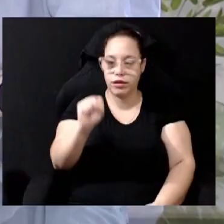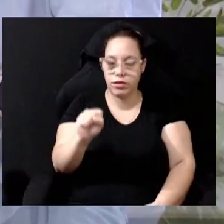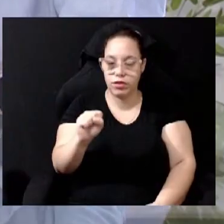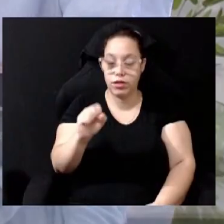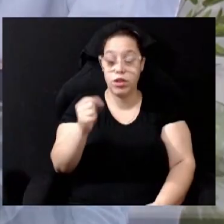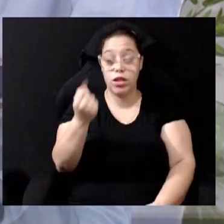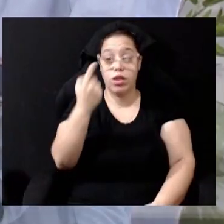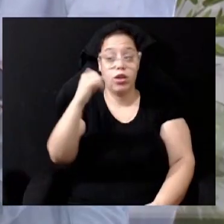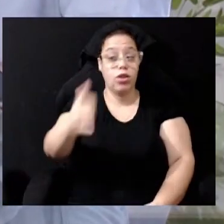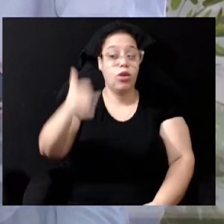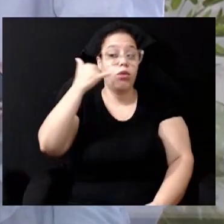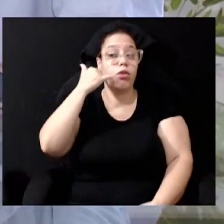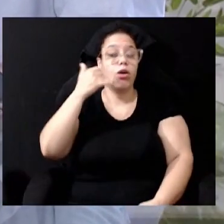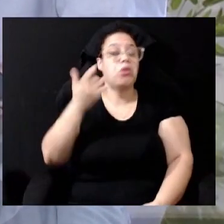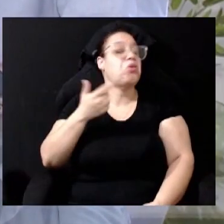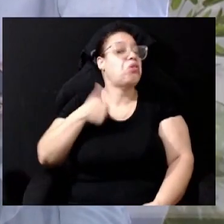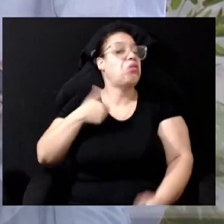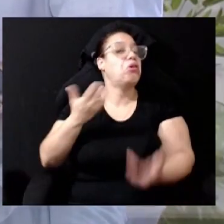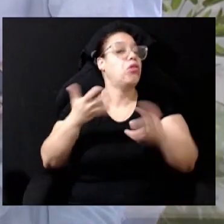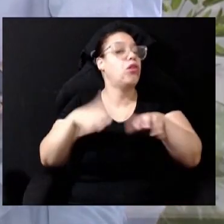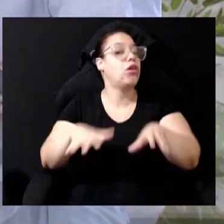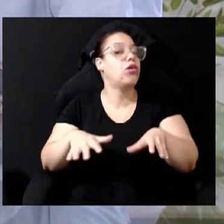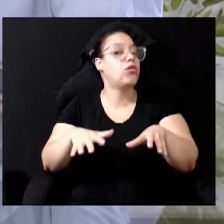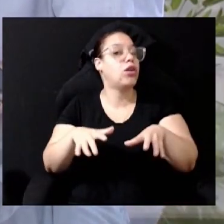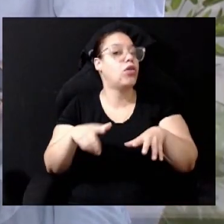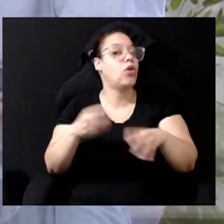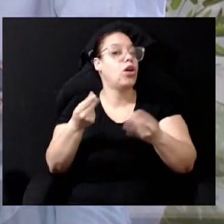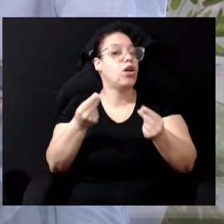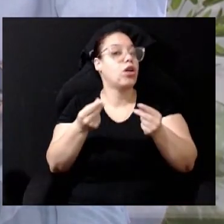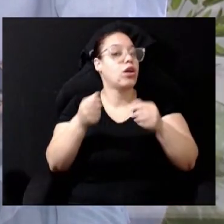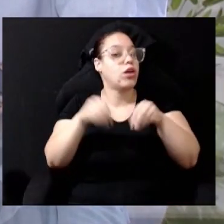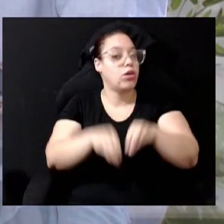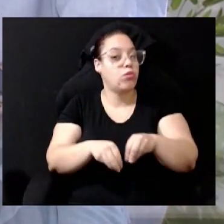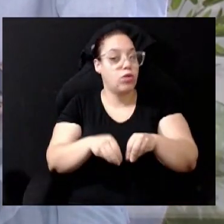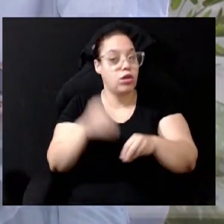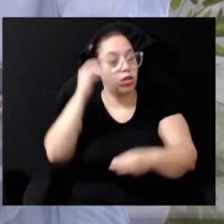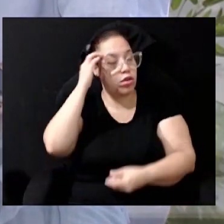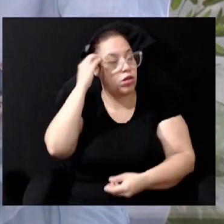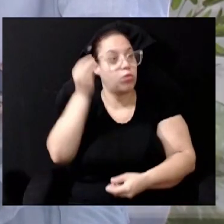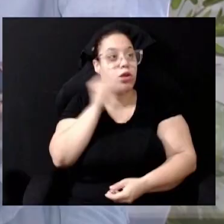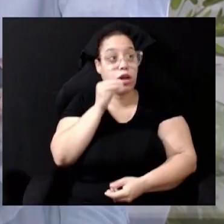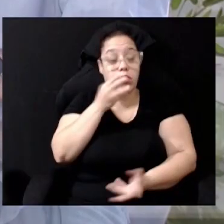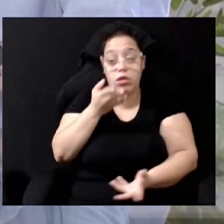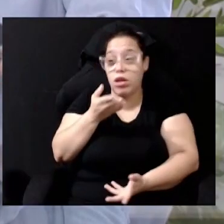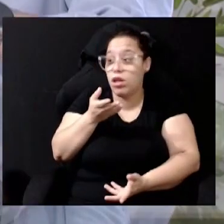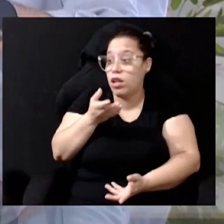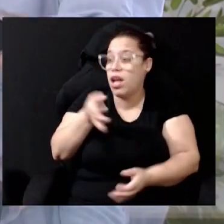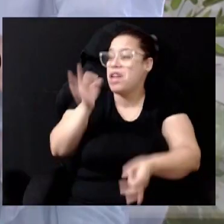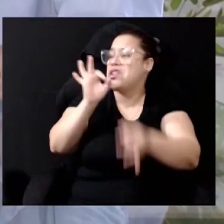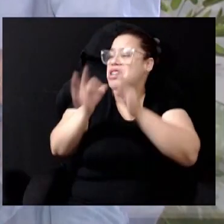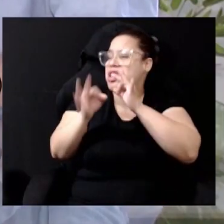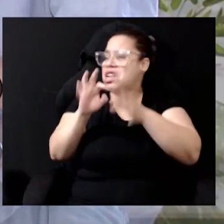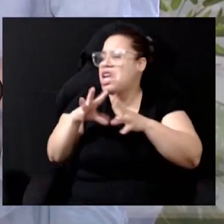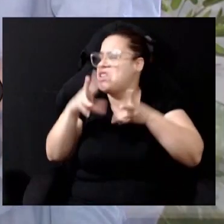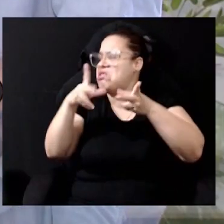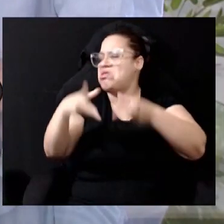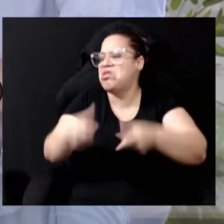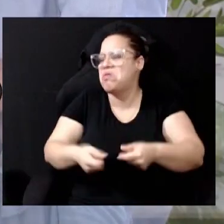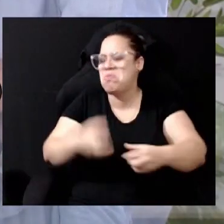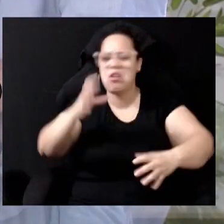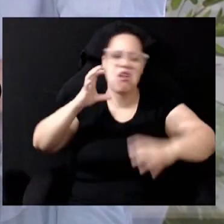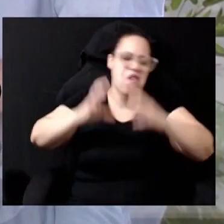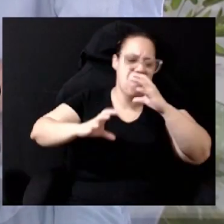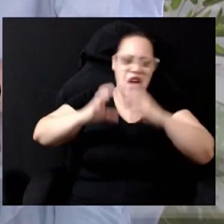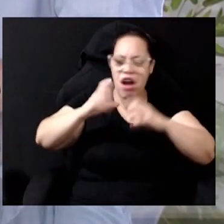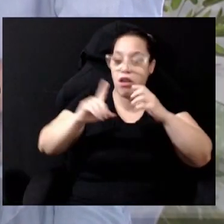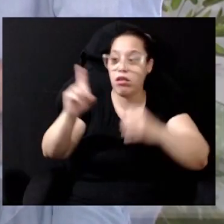olha, eu não recebi. Pode ter sido uma falha. Isso é uma coisa interessante a gente dizer. As pessoas já querem judicializar, já quer brigar. A primeira coisa que tem que